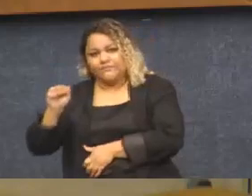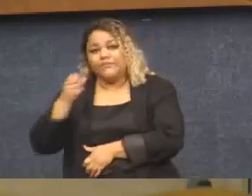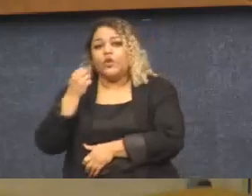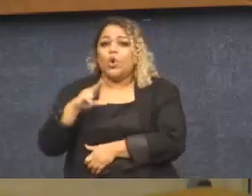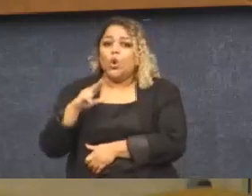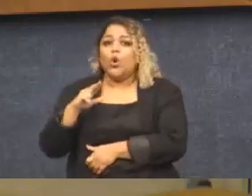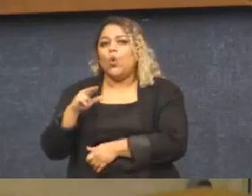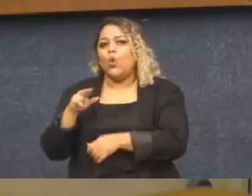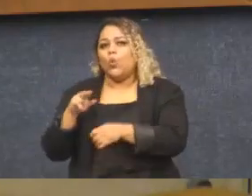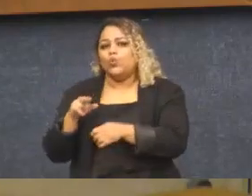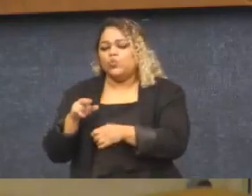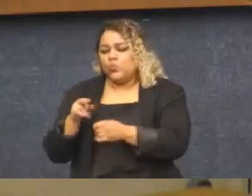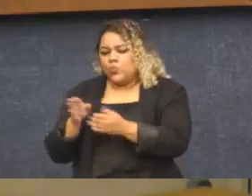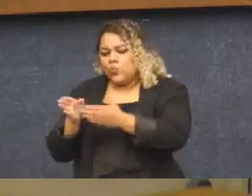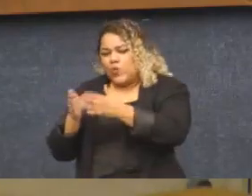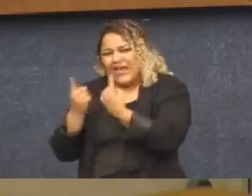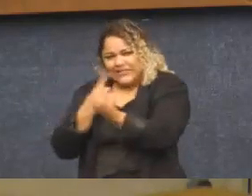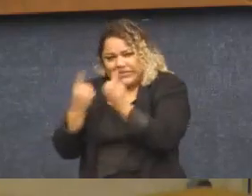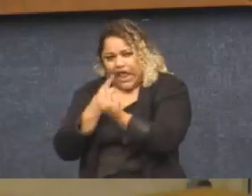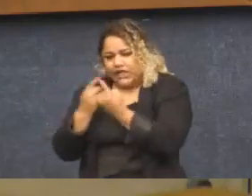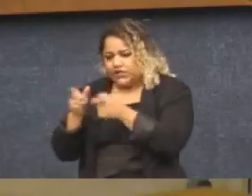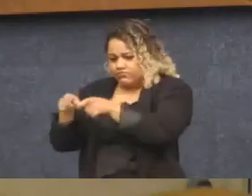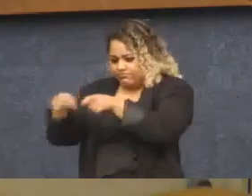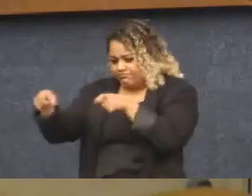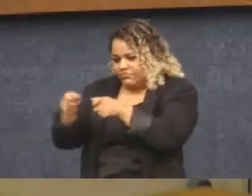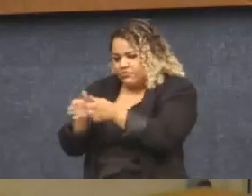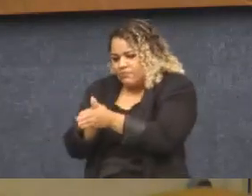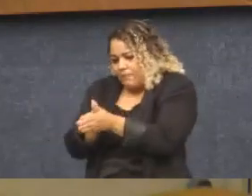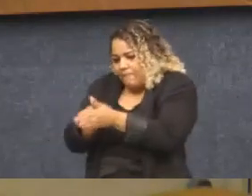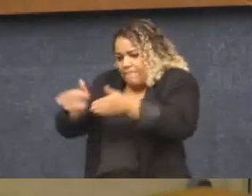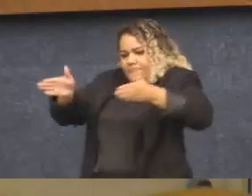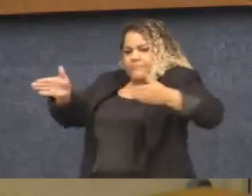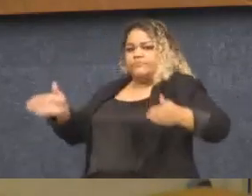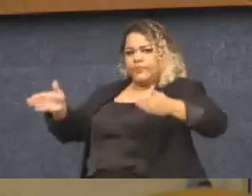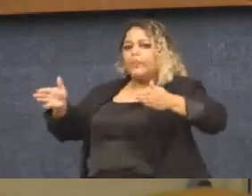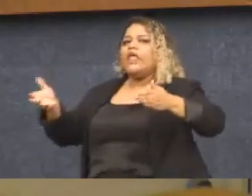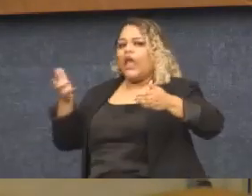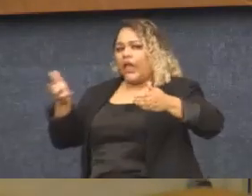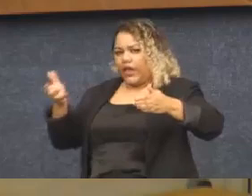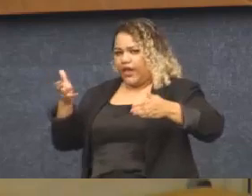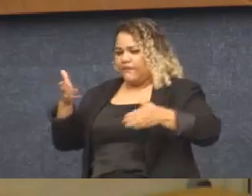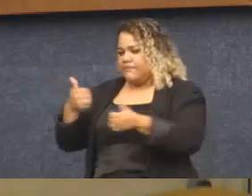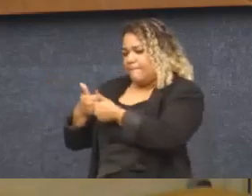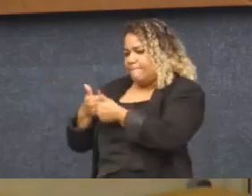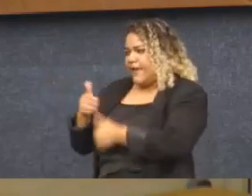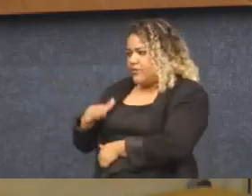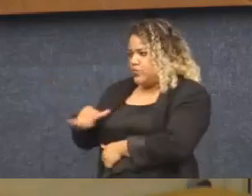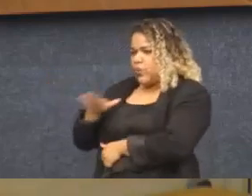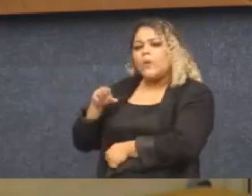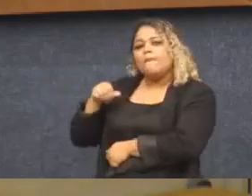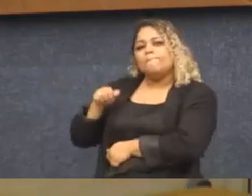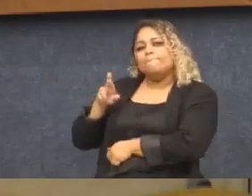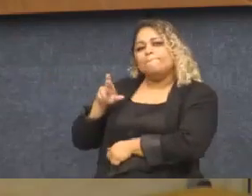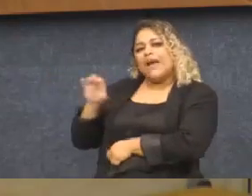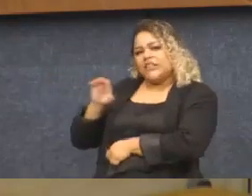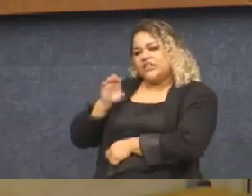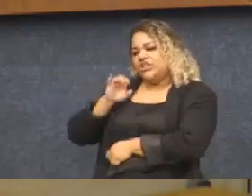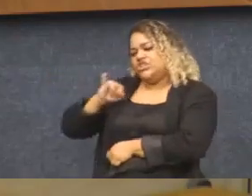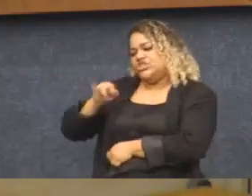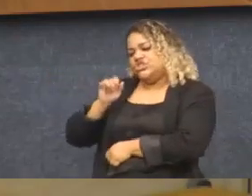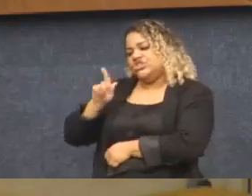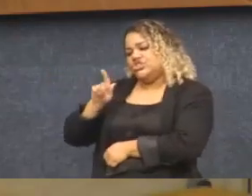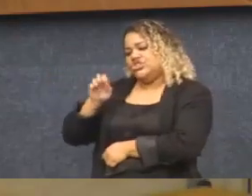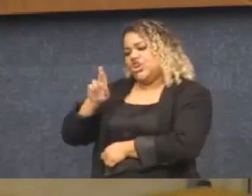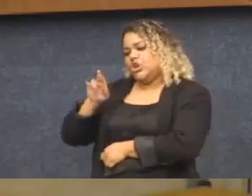o pontilhão ali do Mar de Gertrudes, o alargamento da passagem do viaduto